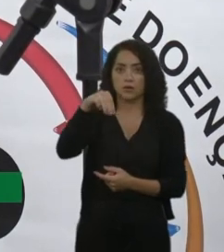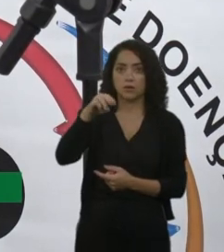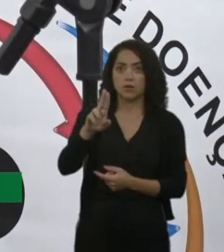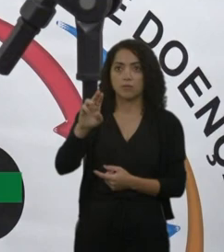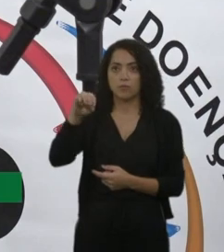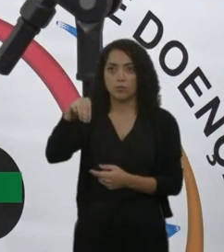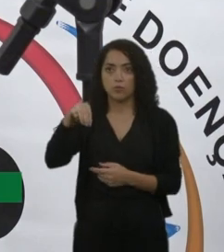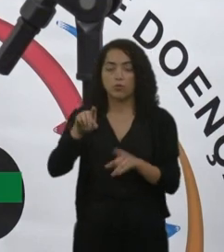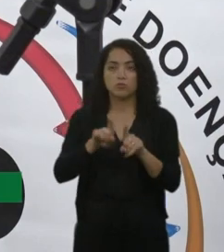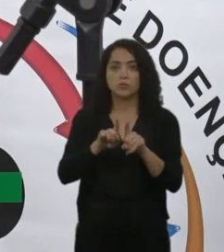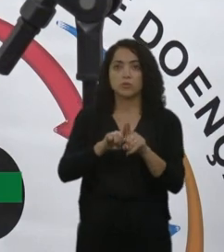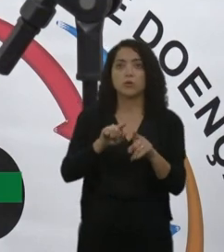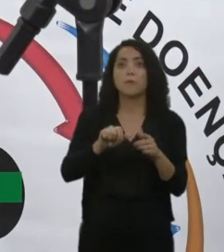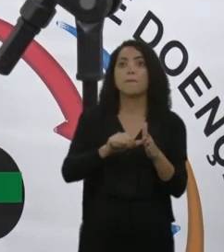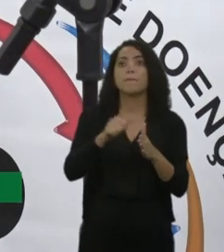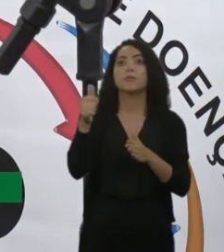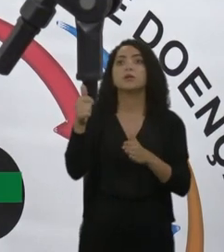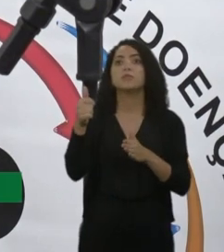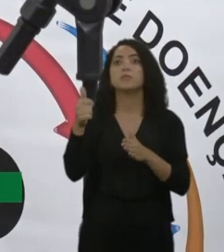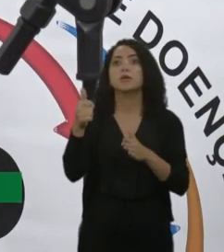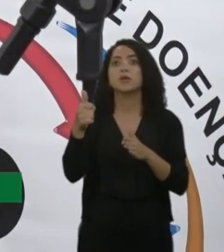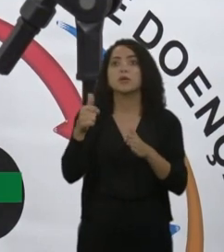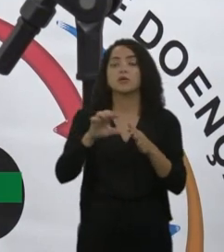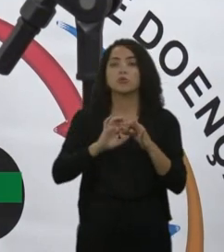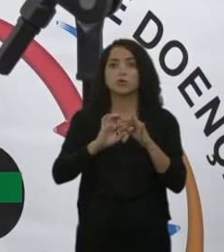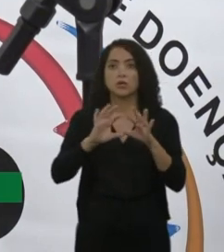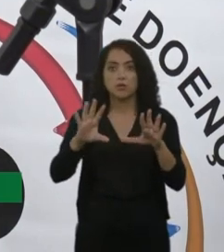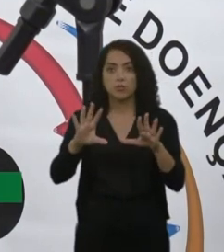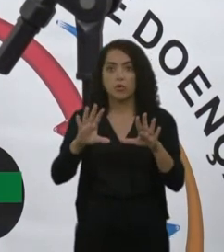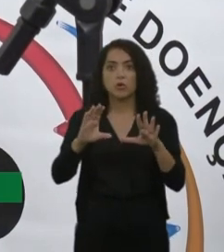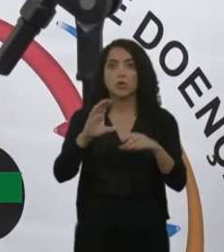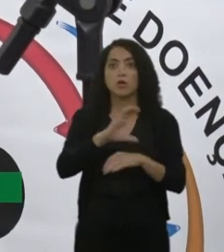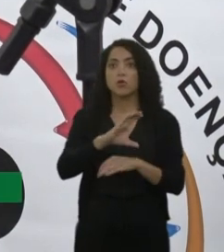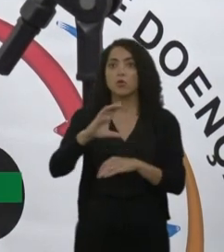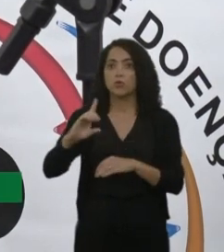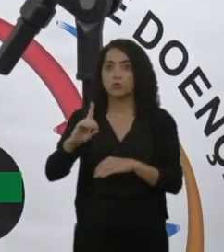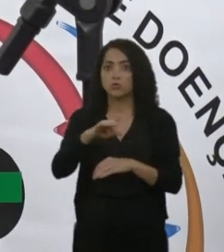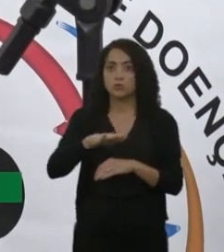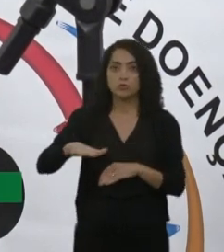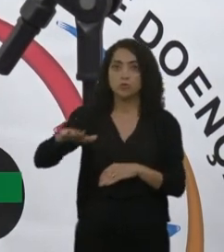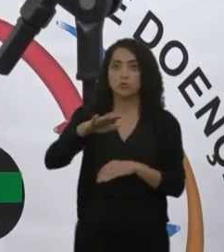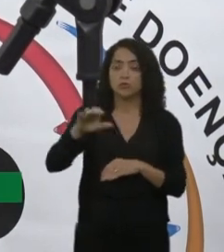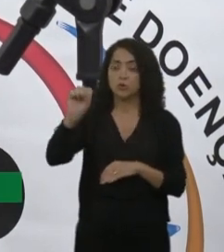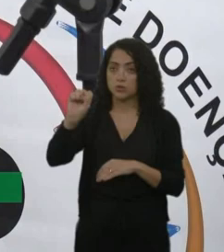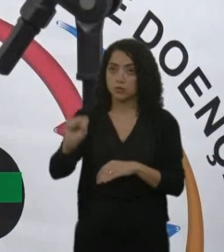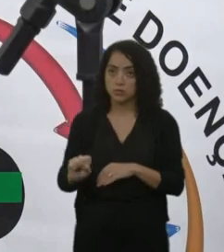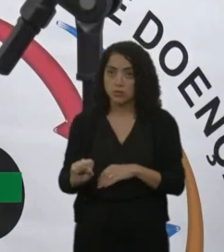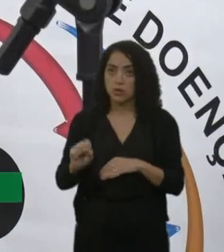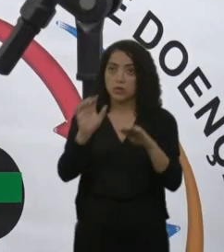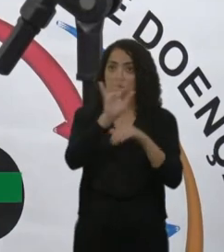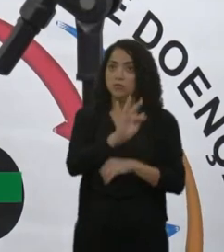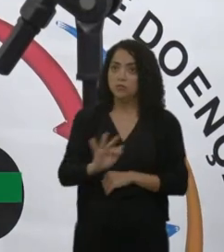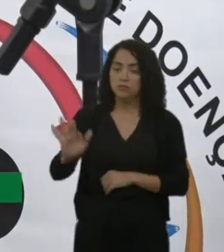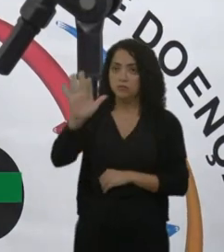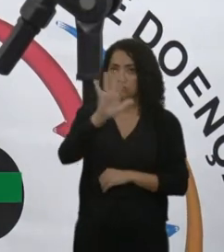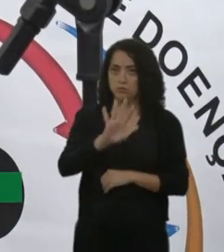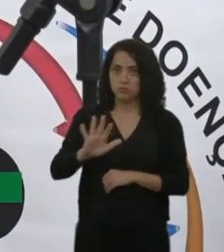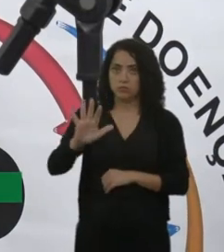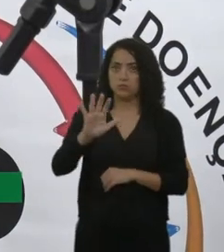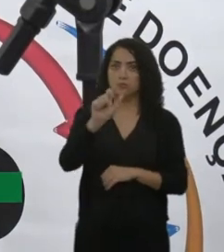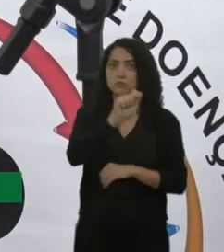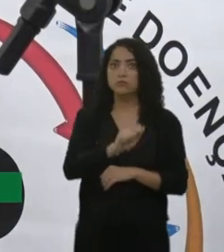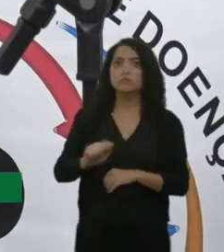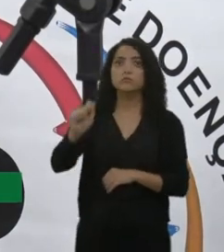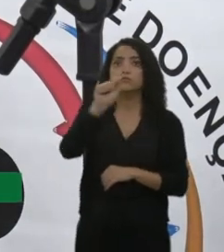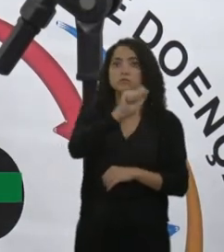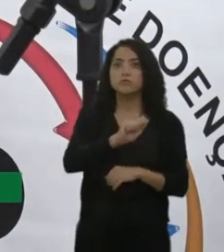do Conselho Deliberativo e coordenadora das Associações da Região Sul da Federação Brasileira de Associações de